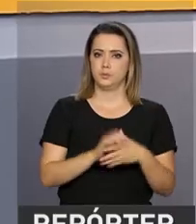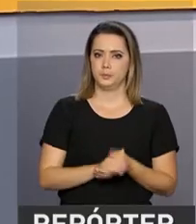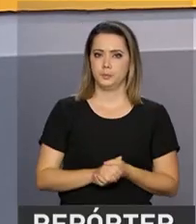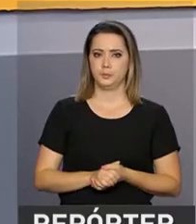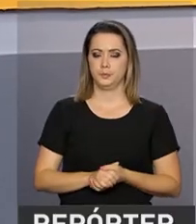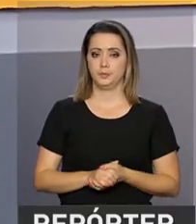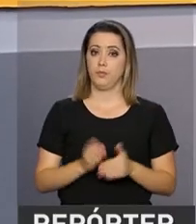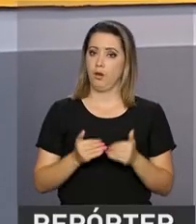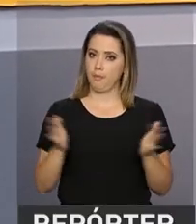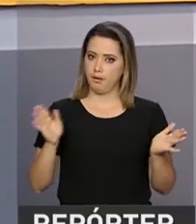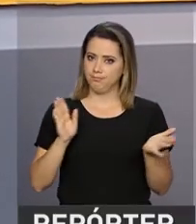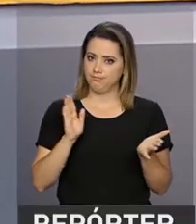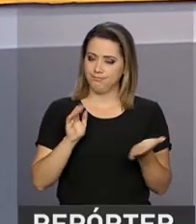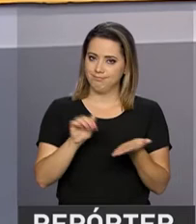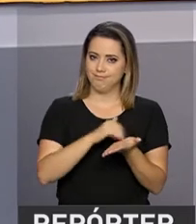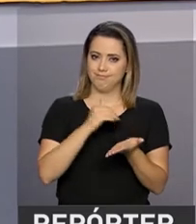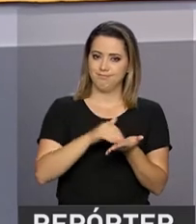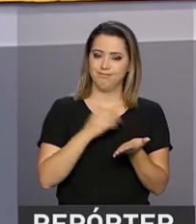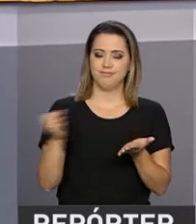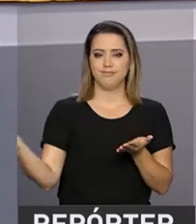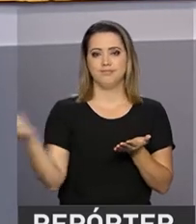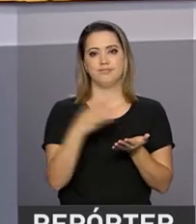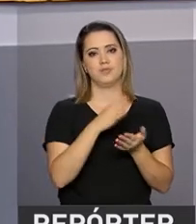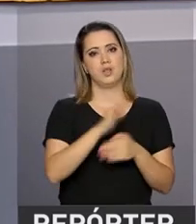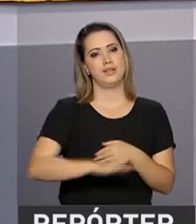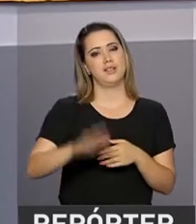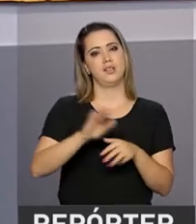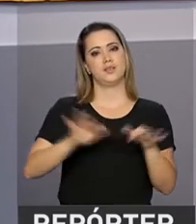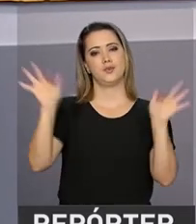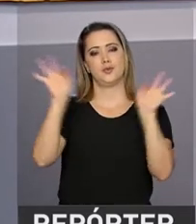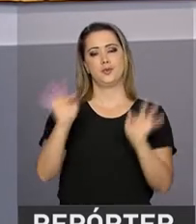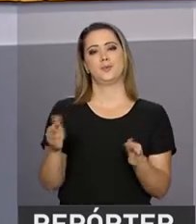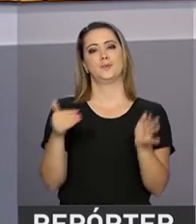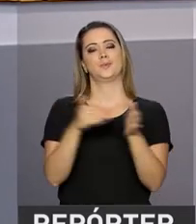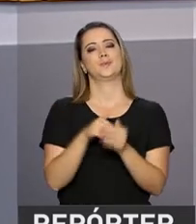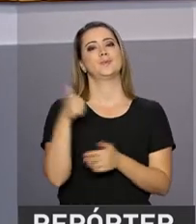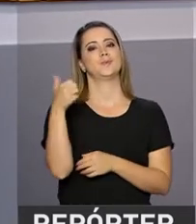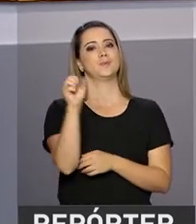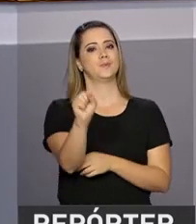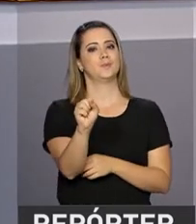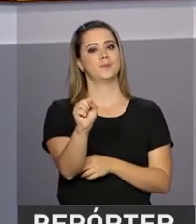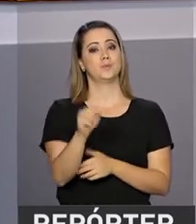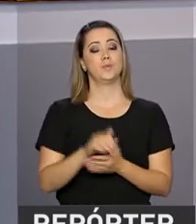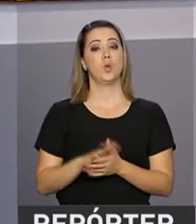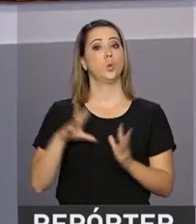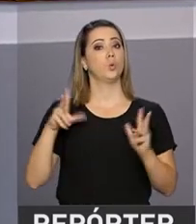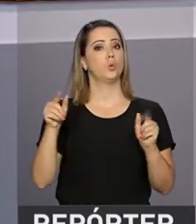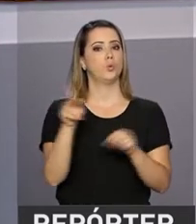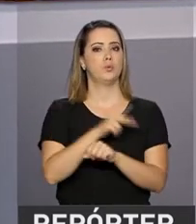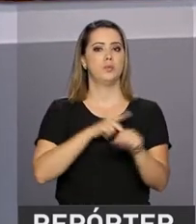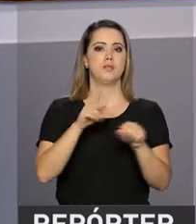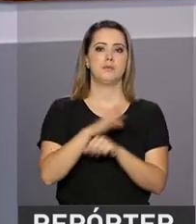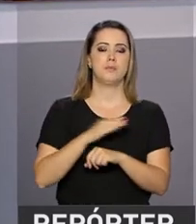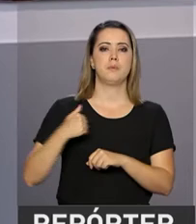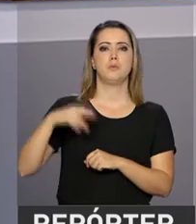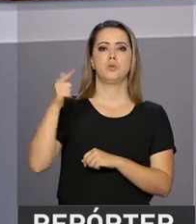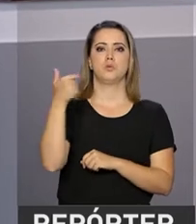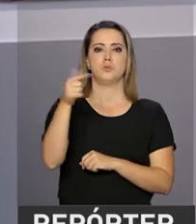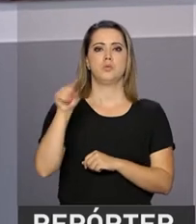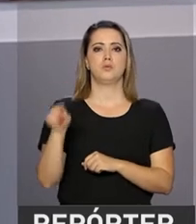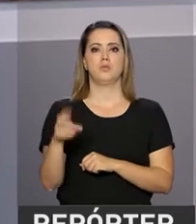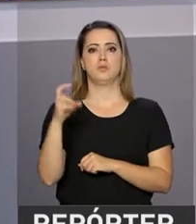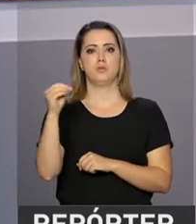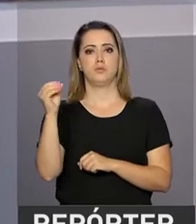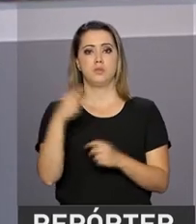aberto o prazo para novas adesões ao programa criança feliz até o próximo dia 18 em todo o país mais de